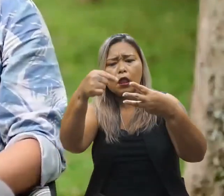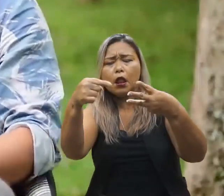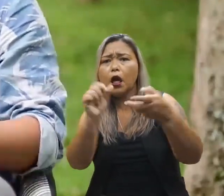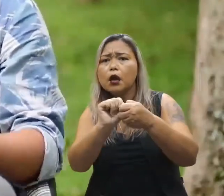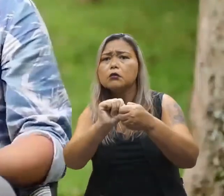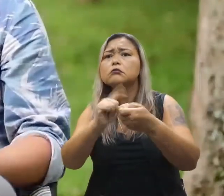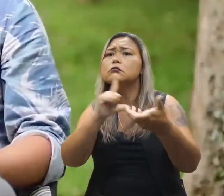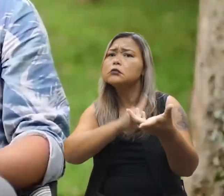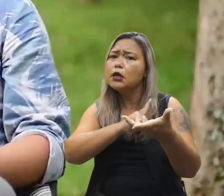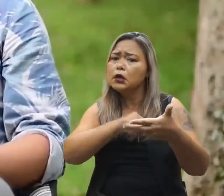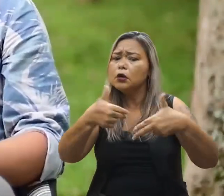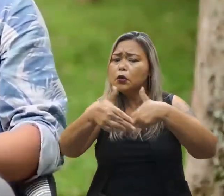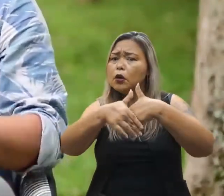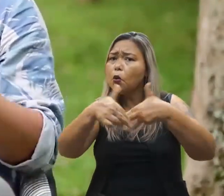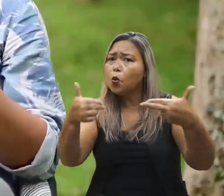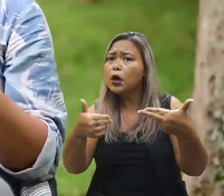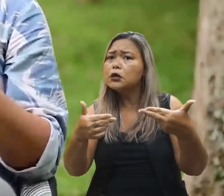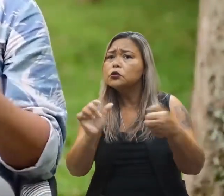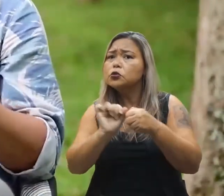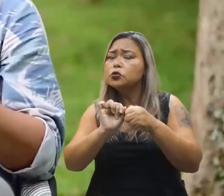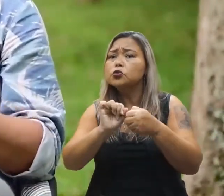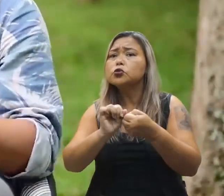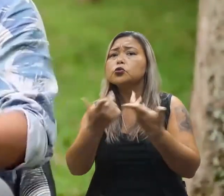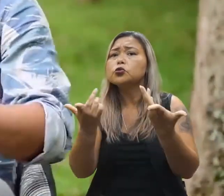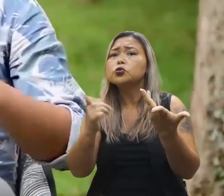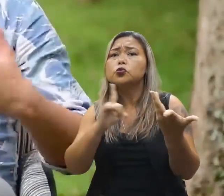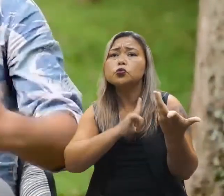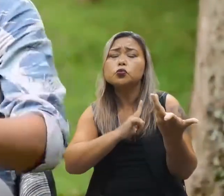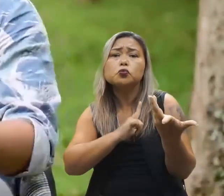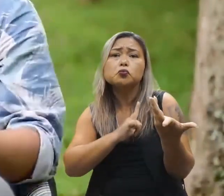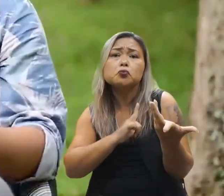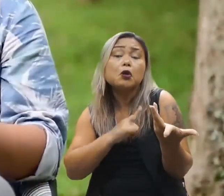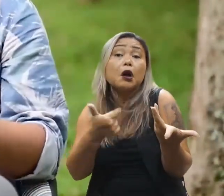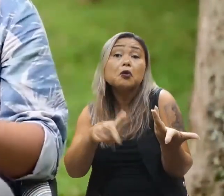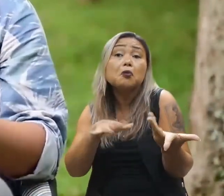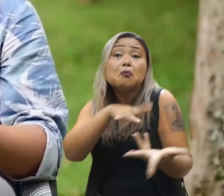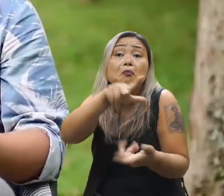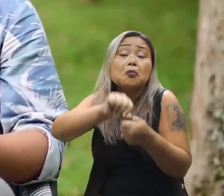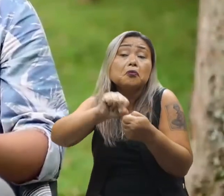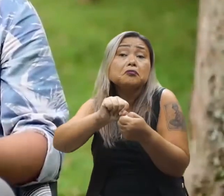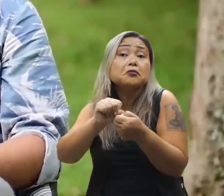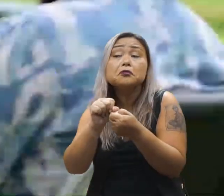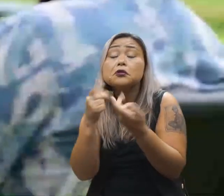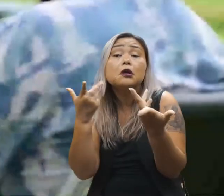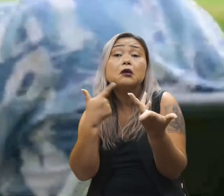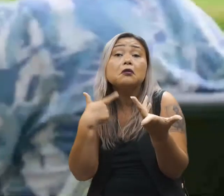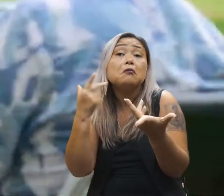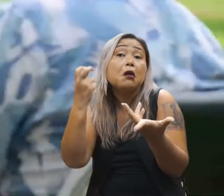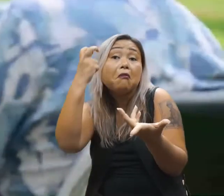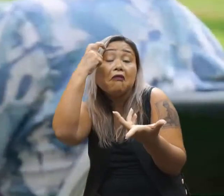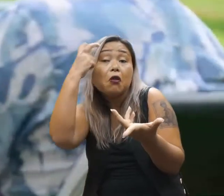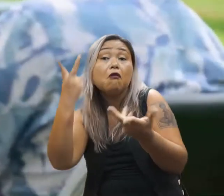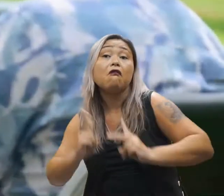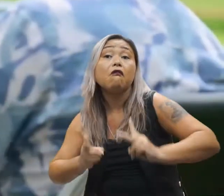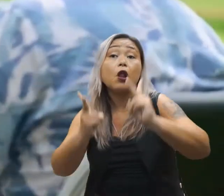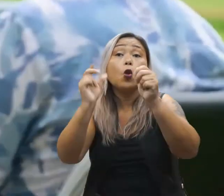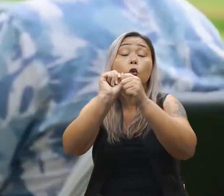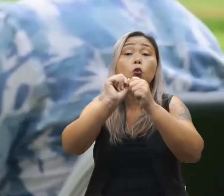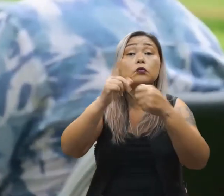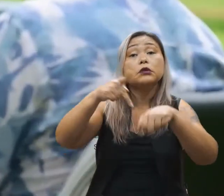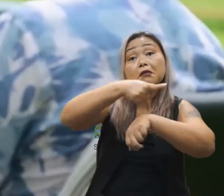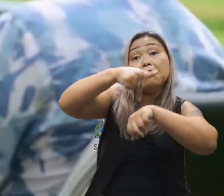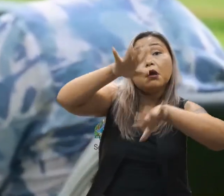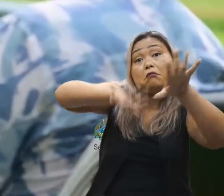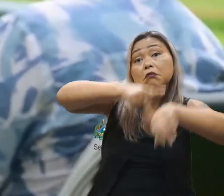ético comum é muito louco, num mundo que, na verdade, não compartilha das mesmas crenças e valores. Existem países que rejeitam